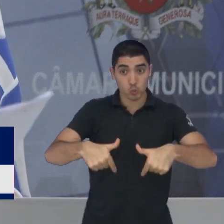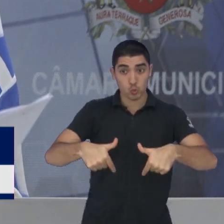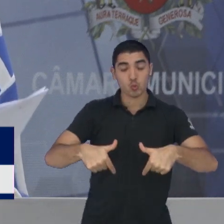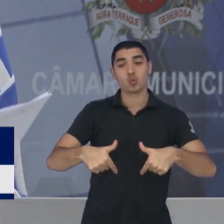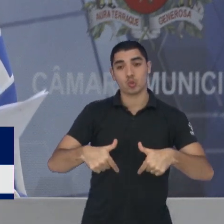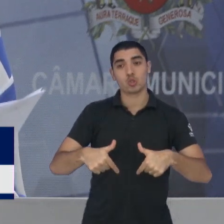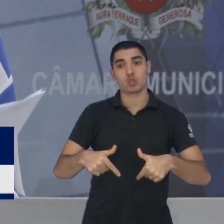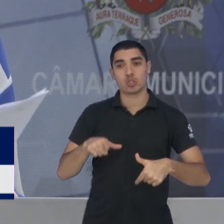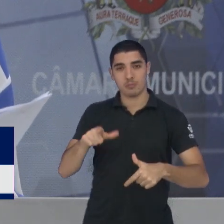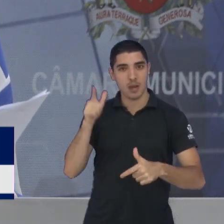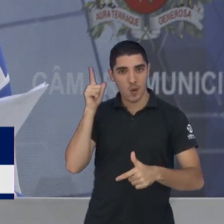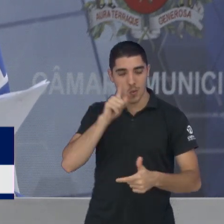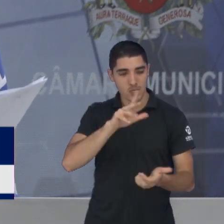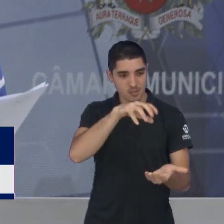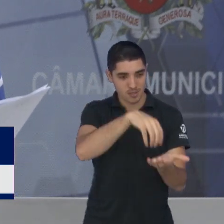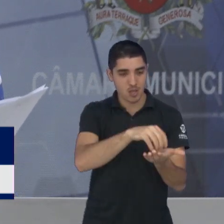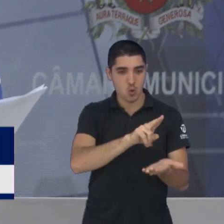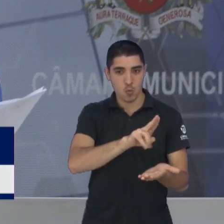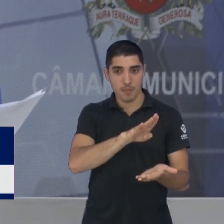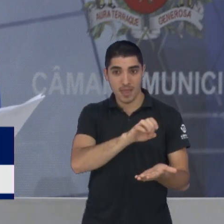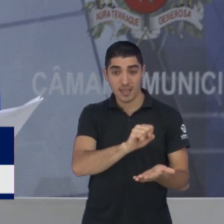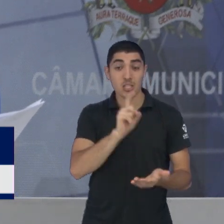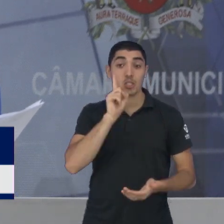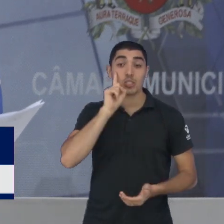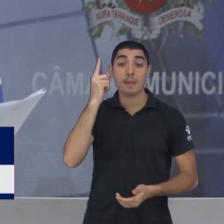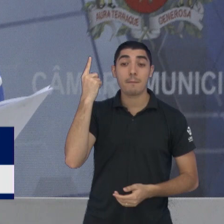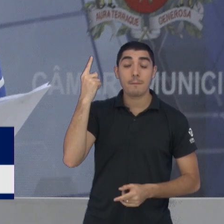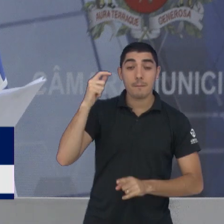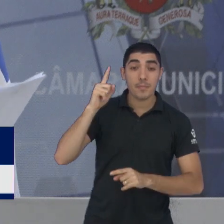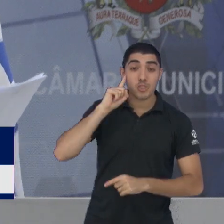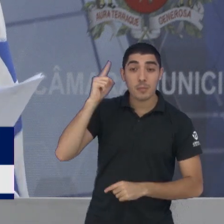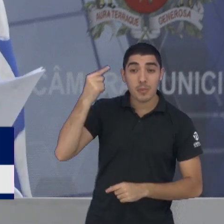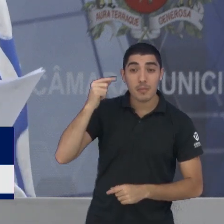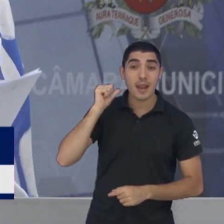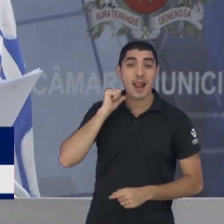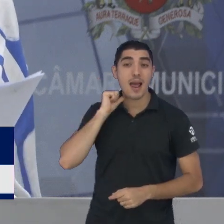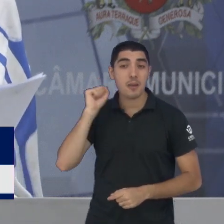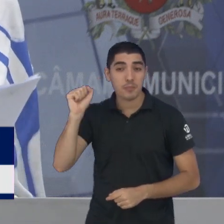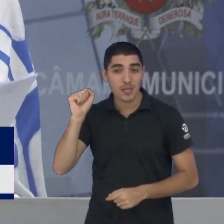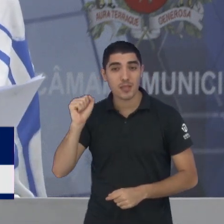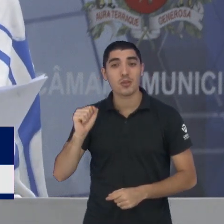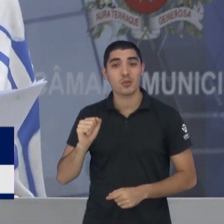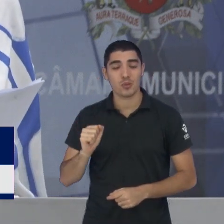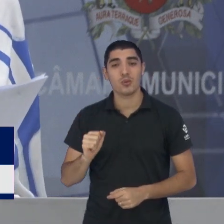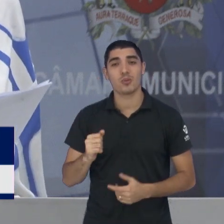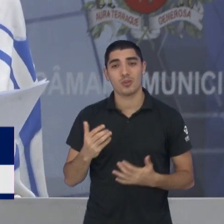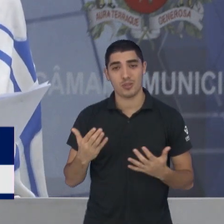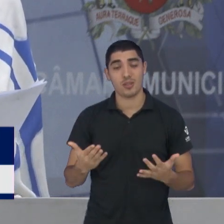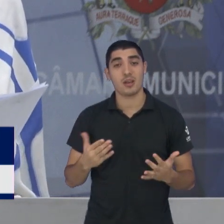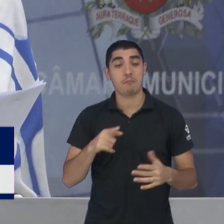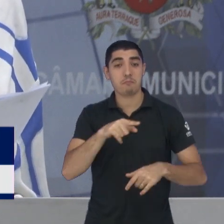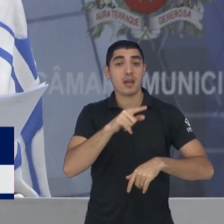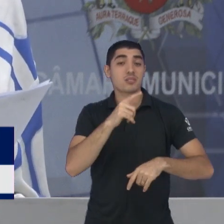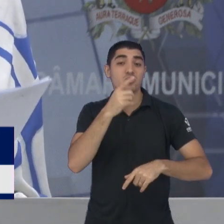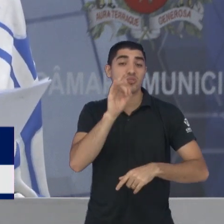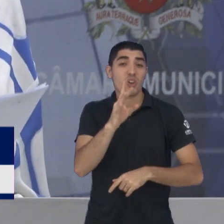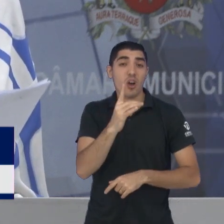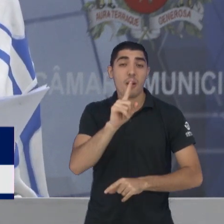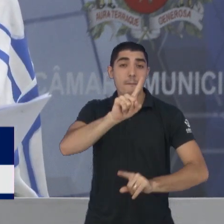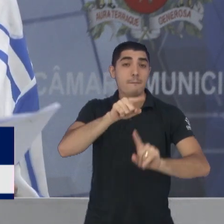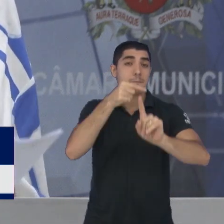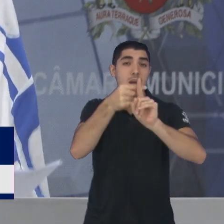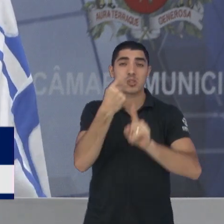em UBS. A partir de 1º de abril, prorrogando o horário por uma hora.